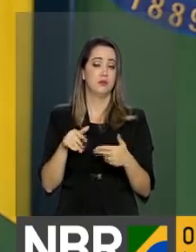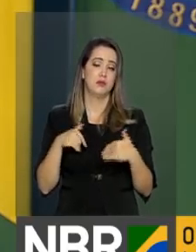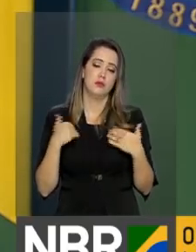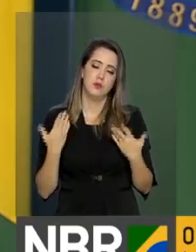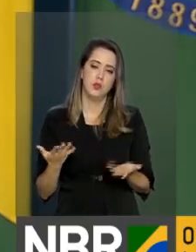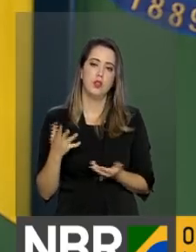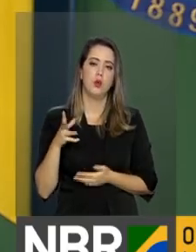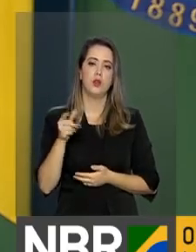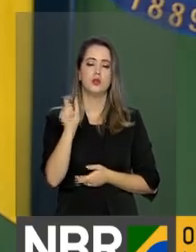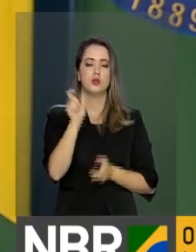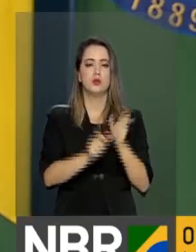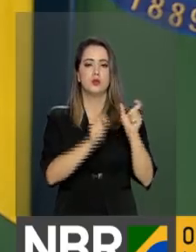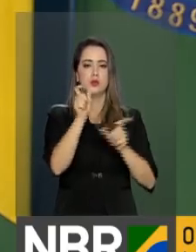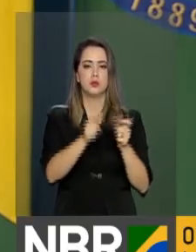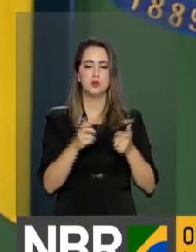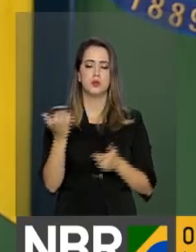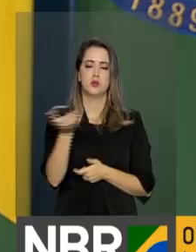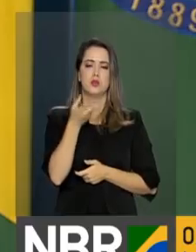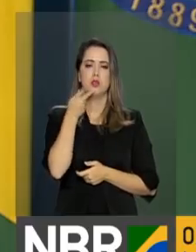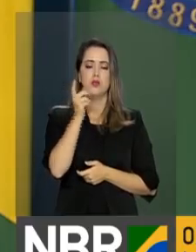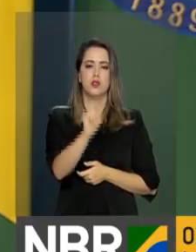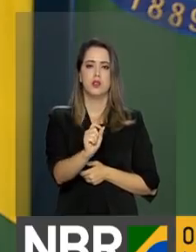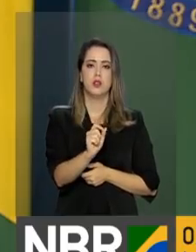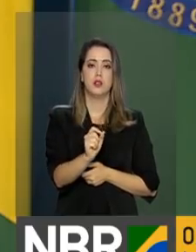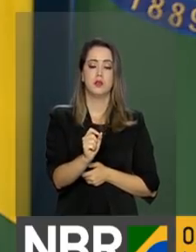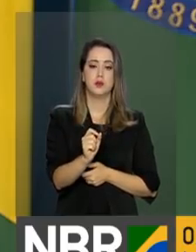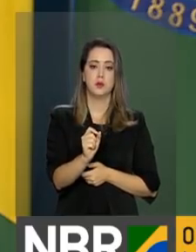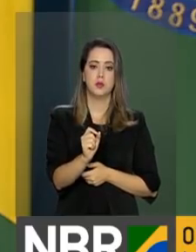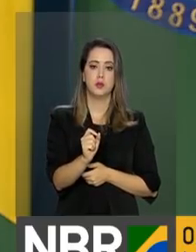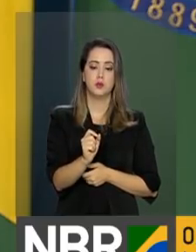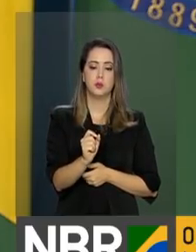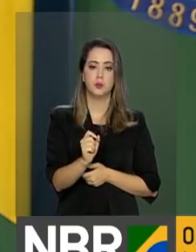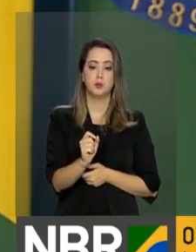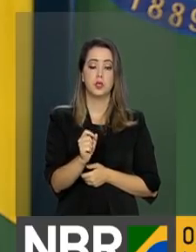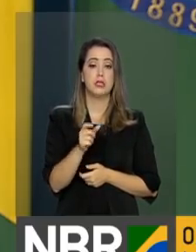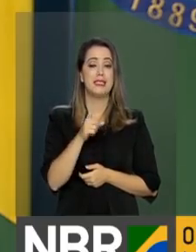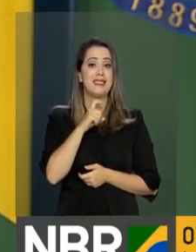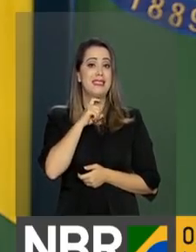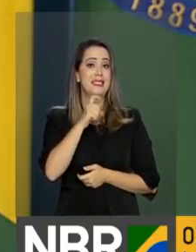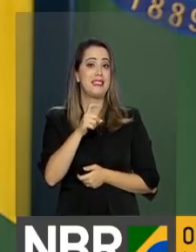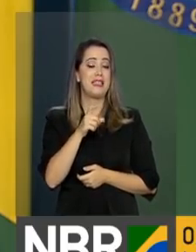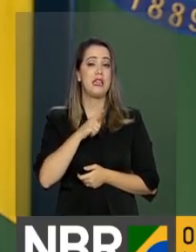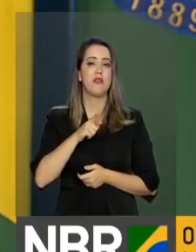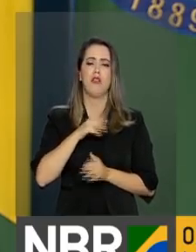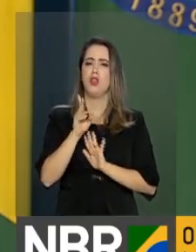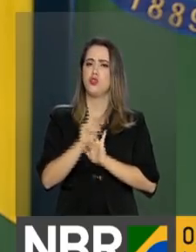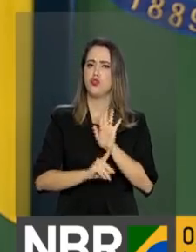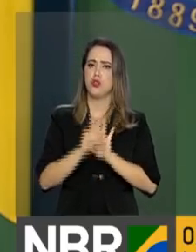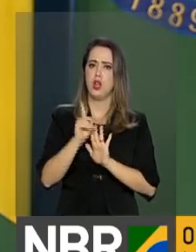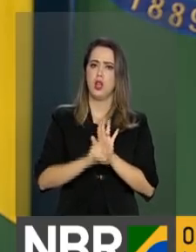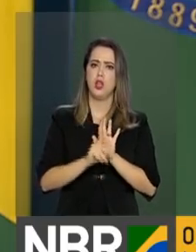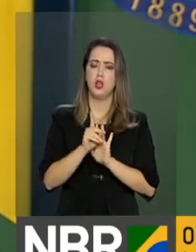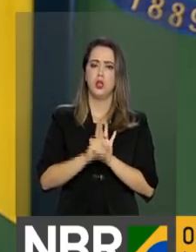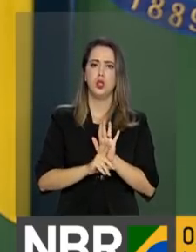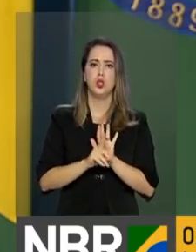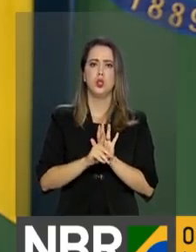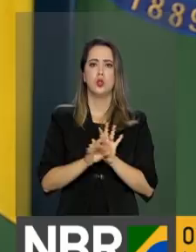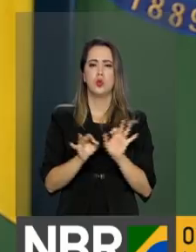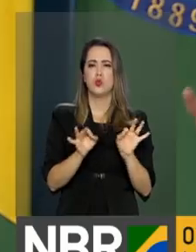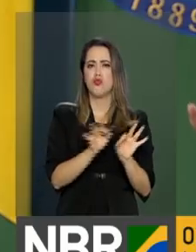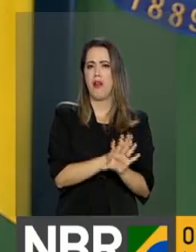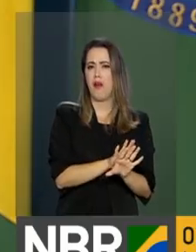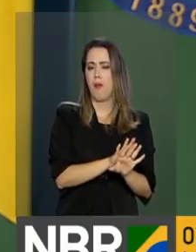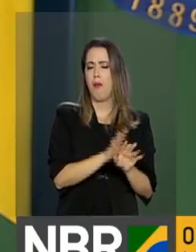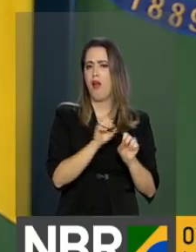eu quero dizer que nenhum governante tem o direito de negligenciar a educação.